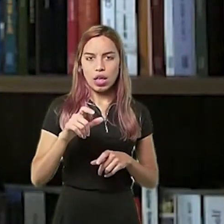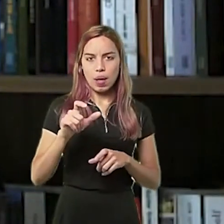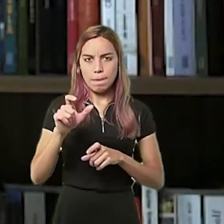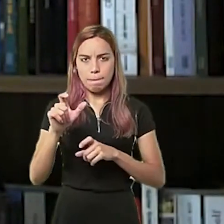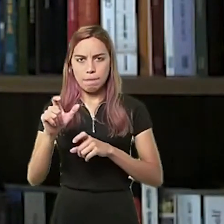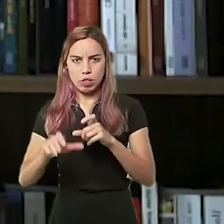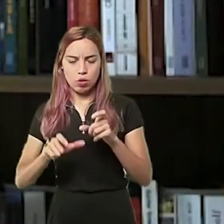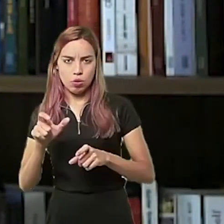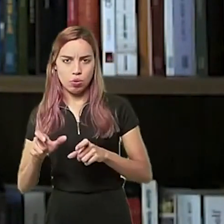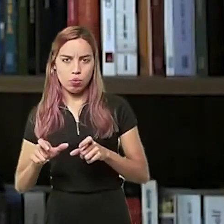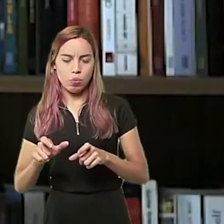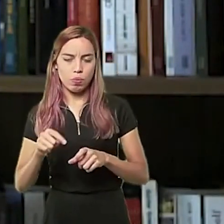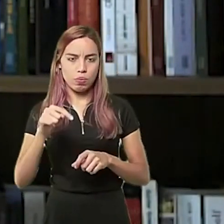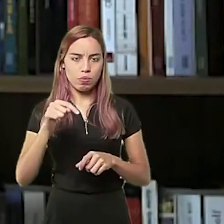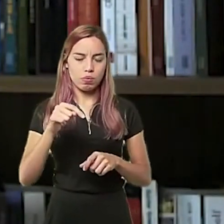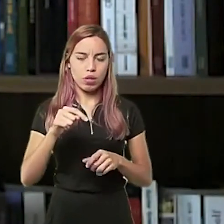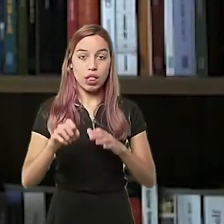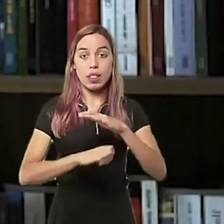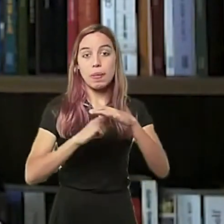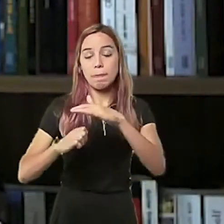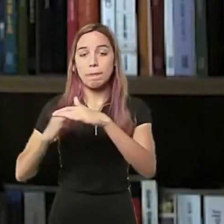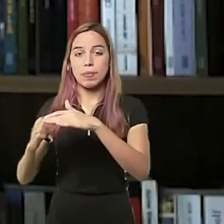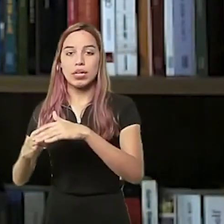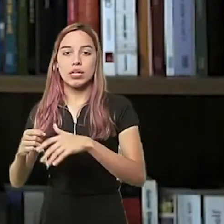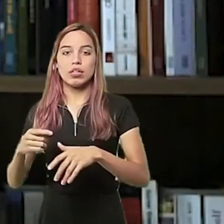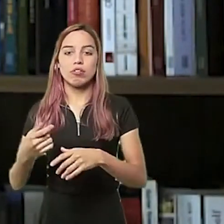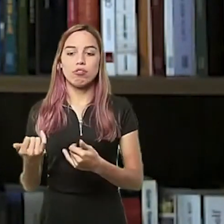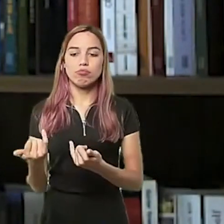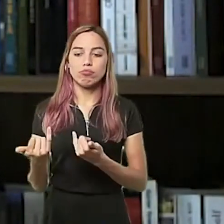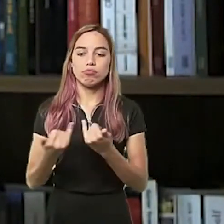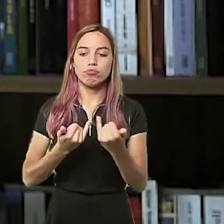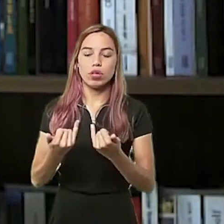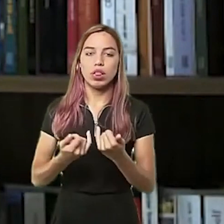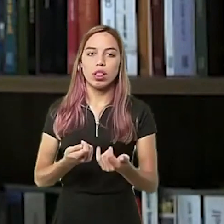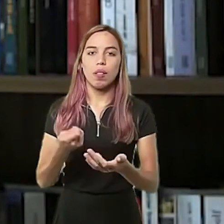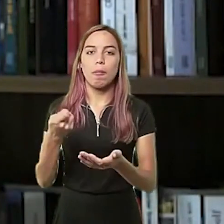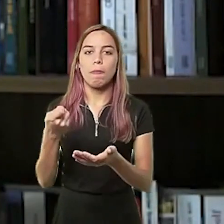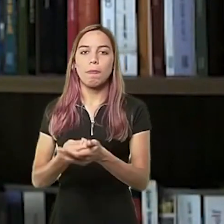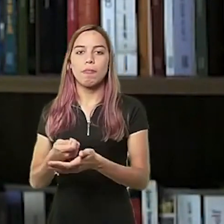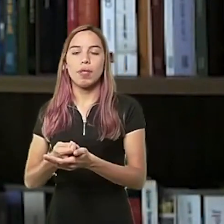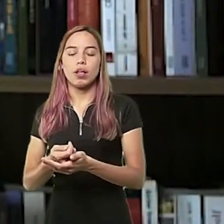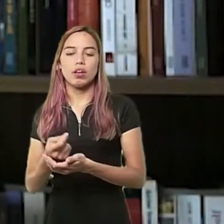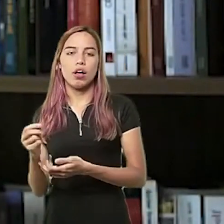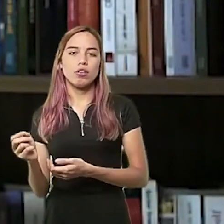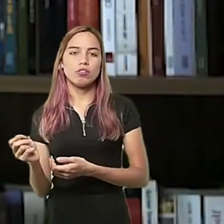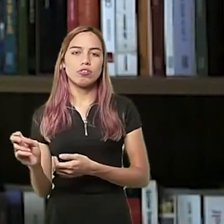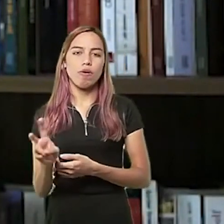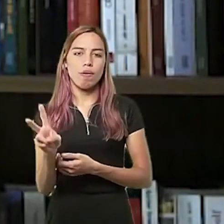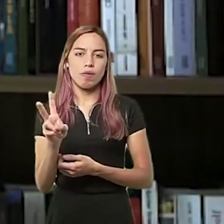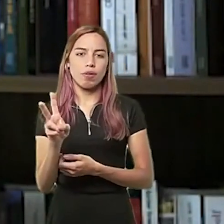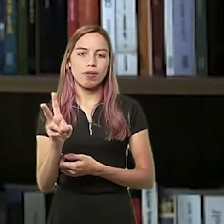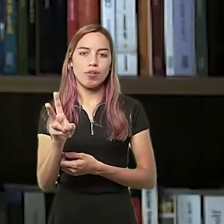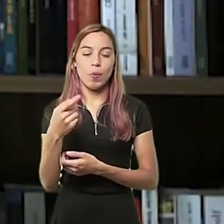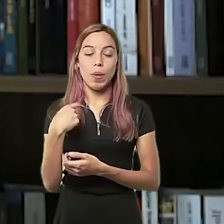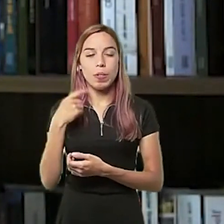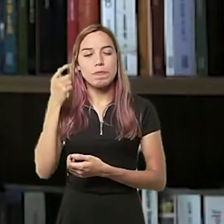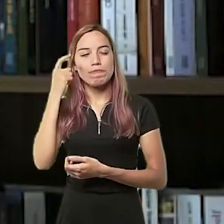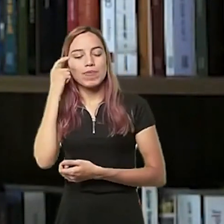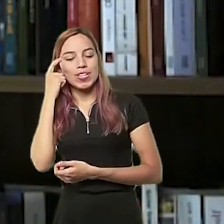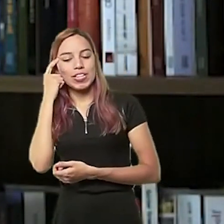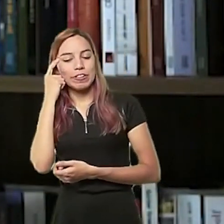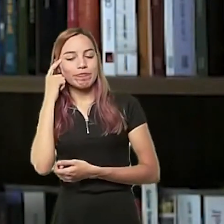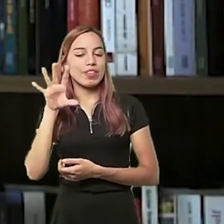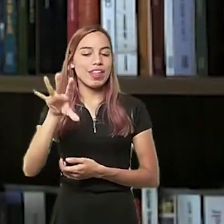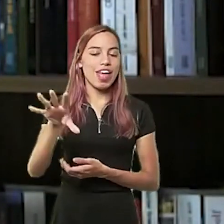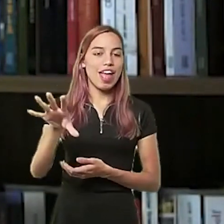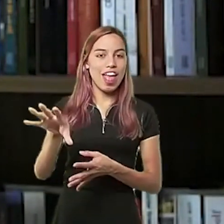ofereceu o melhor preço e o livro foi publicado. Como eu fiquei com essa tiragem, eu pude enviar para várias pessoas, né?